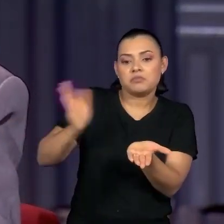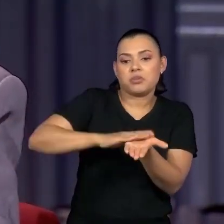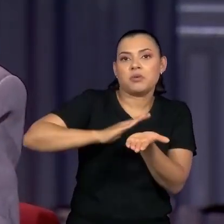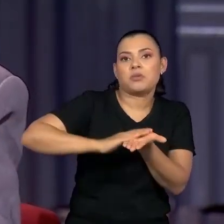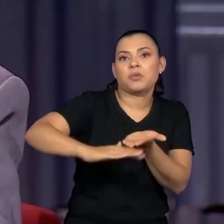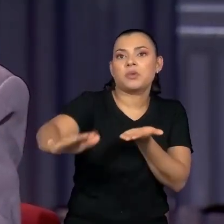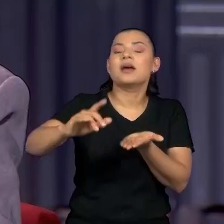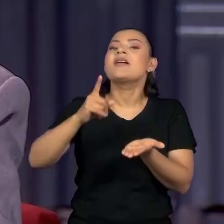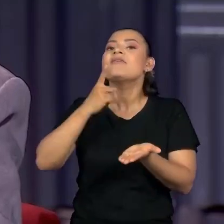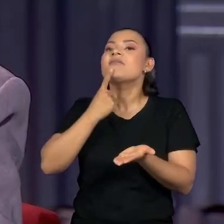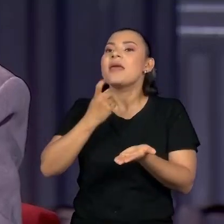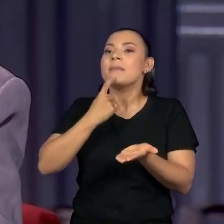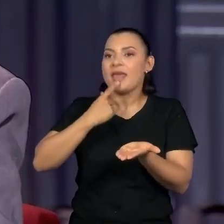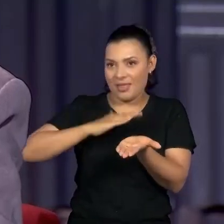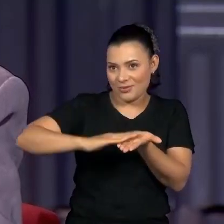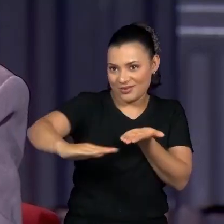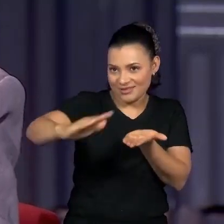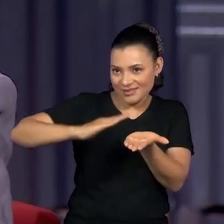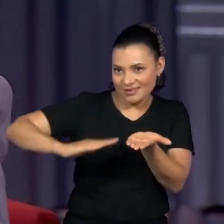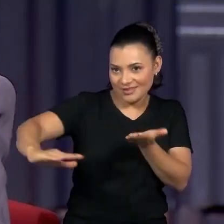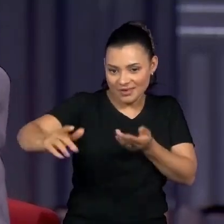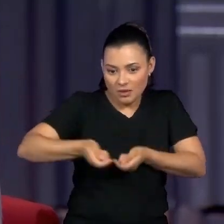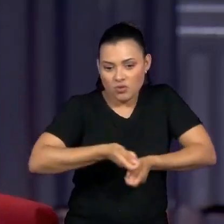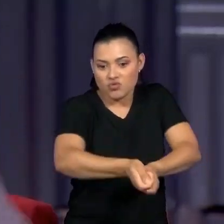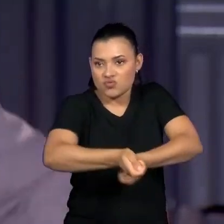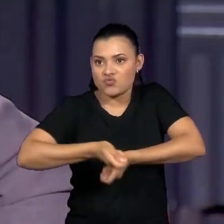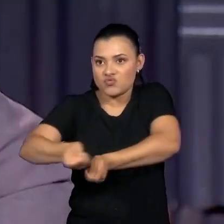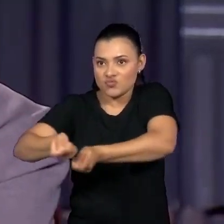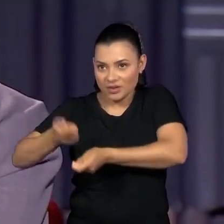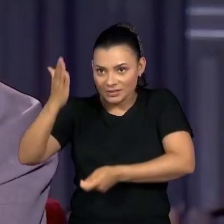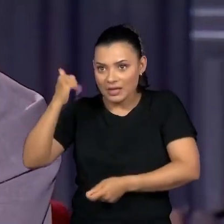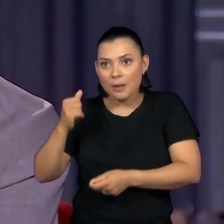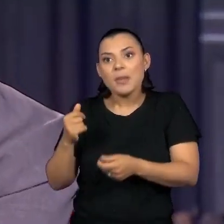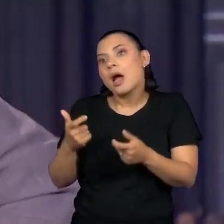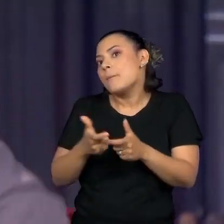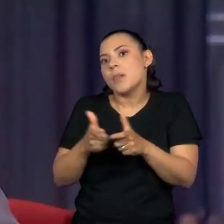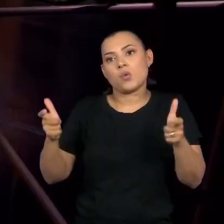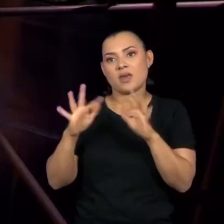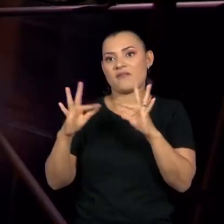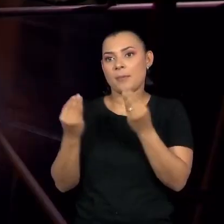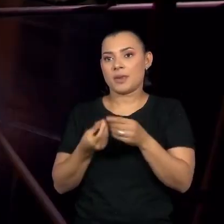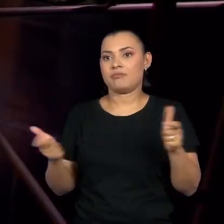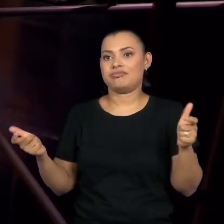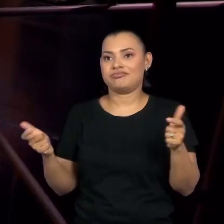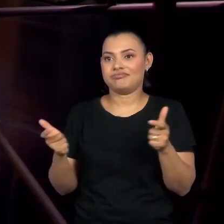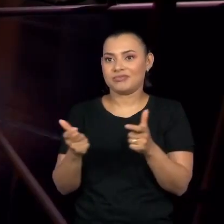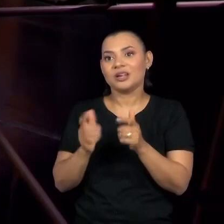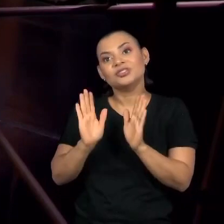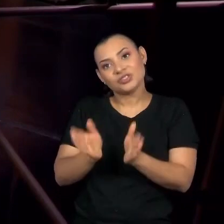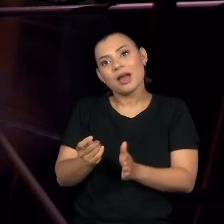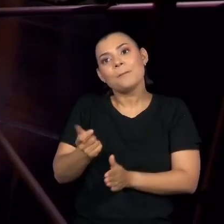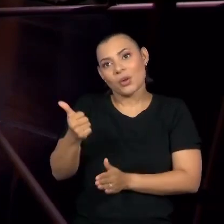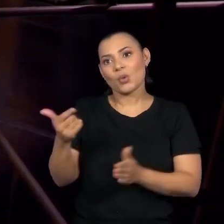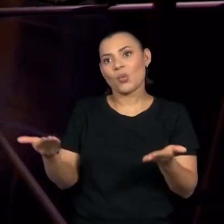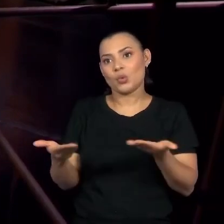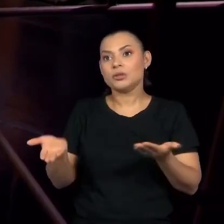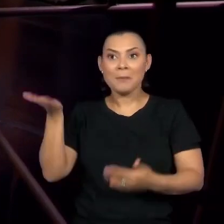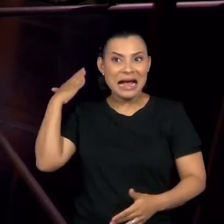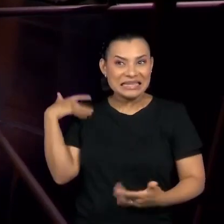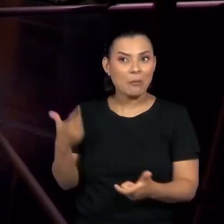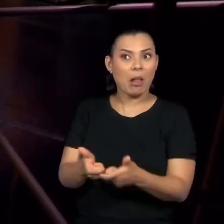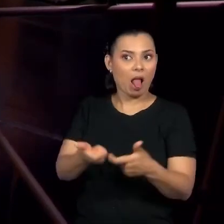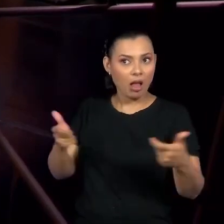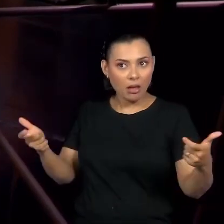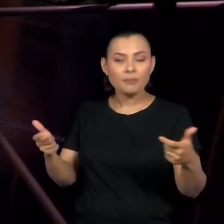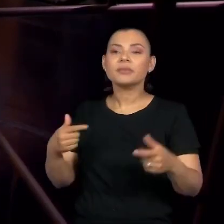cera vermelha. Esse piso vermelho que tá caindo em desuso aí, né, pelas famílias, é o quase vermelhão, ninguém tá usando mais. E aí eu